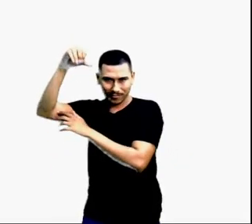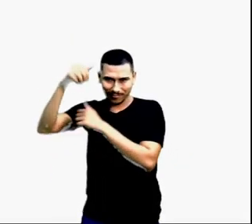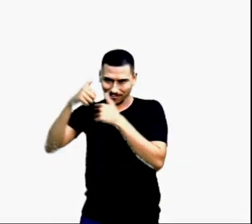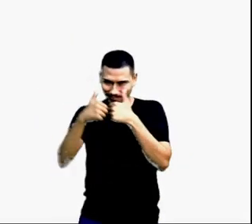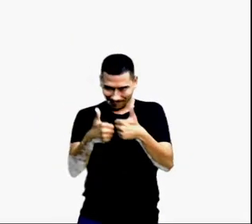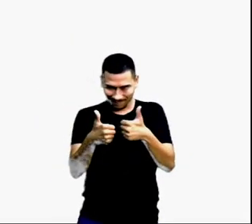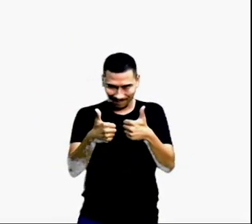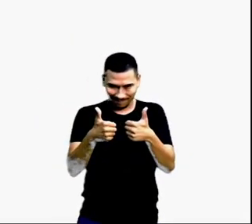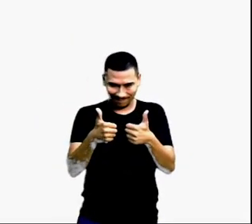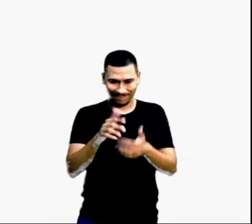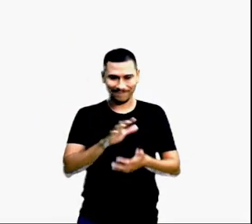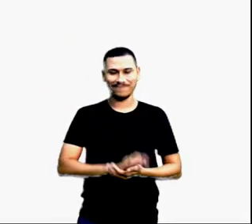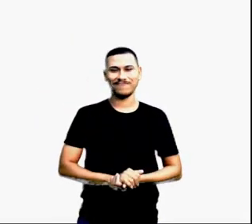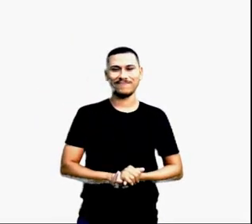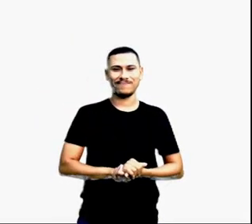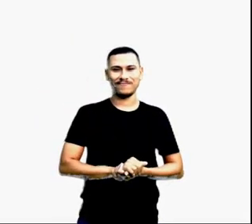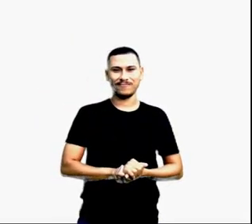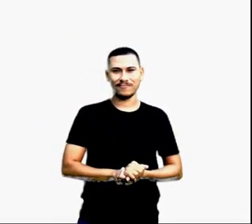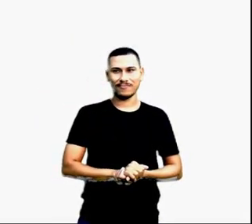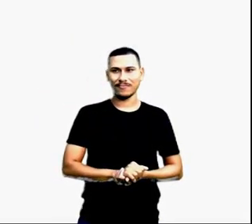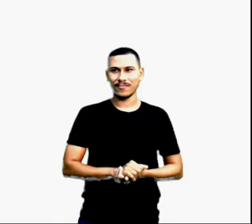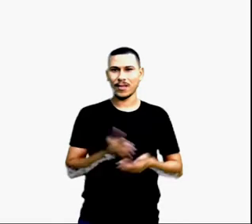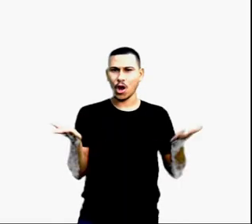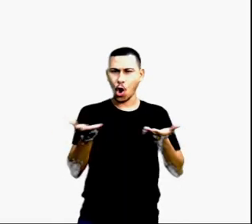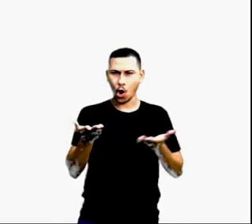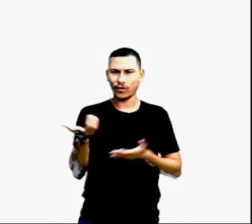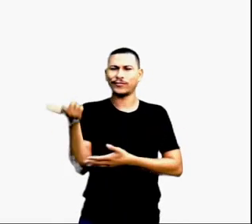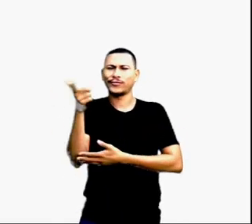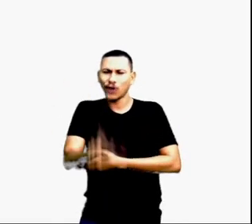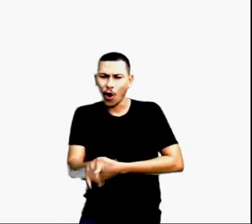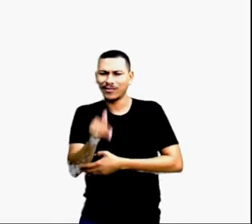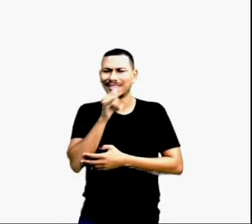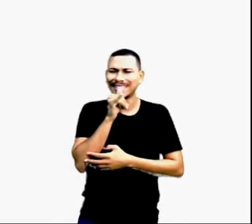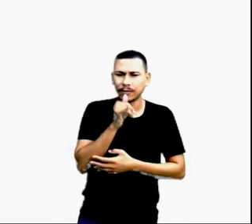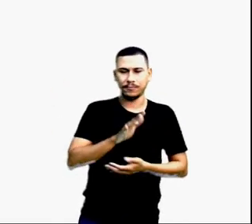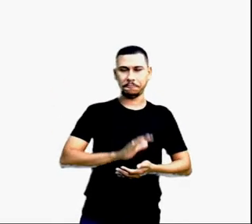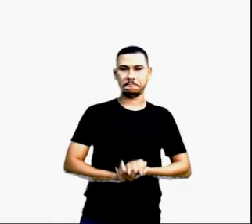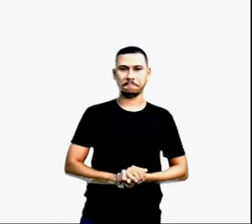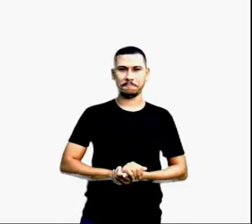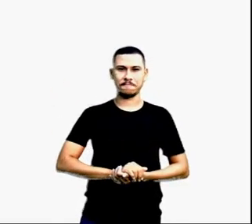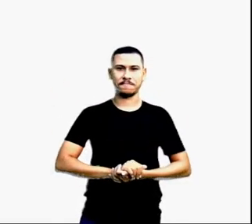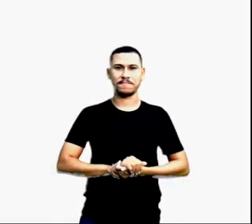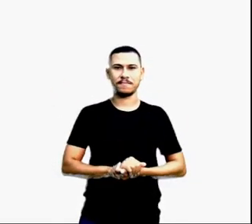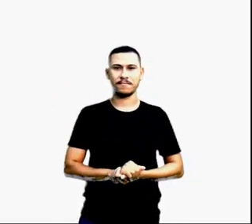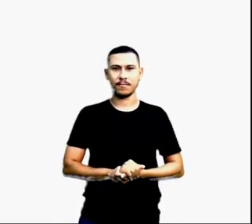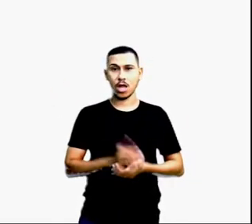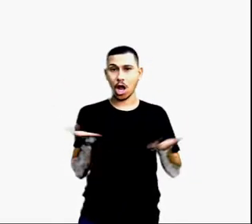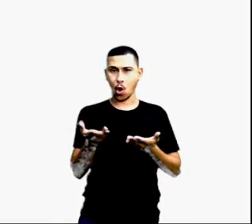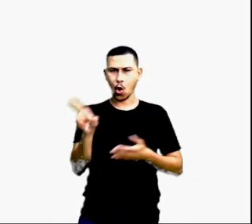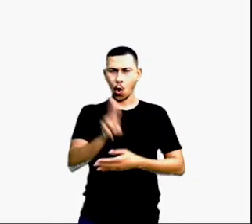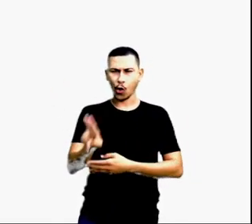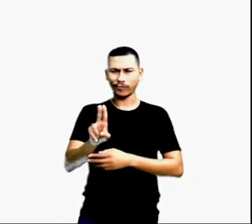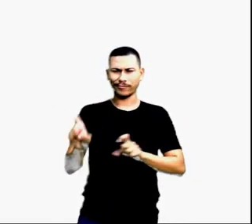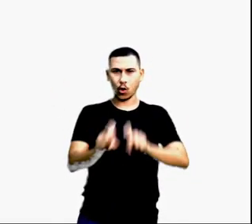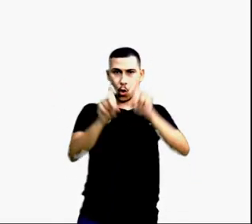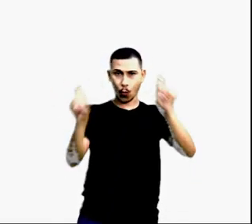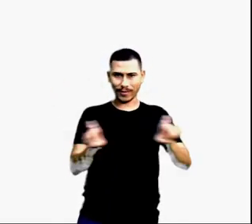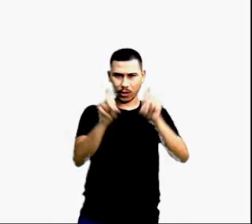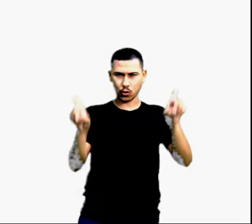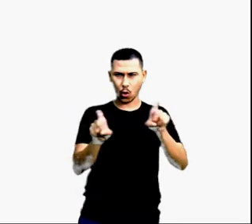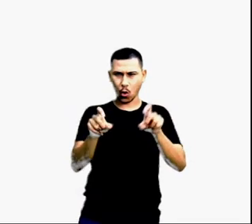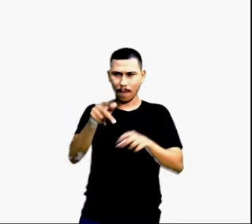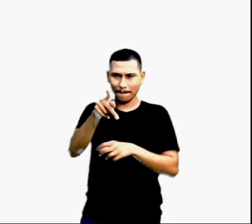potência muito bem vamos para o próximo exemplo agora o processador Intel